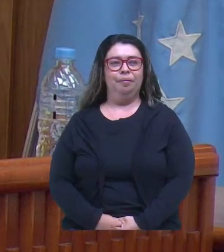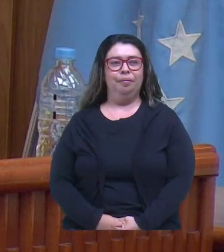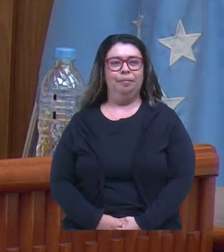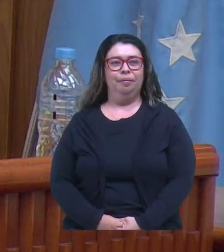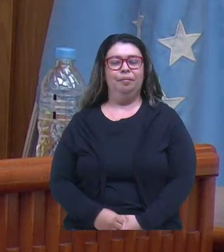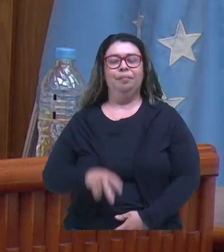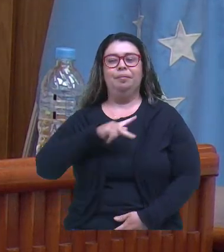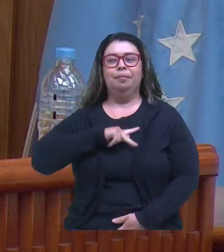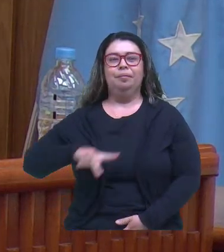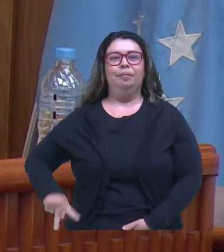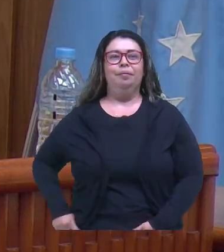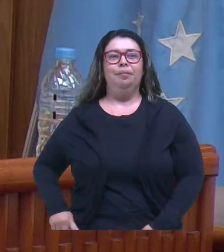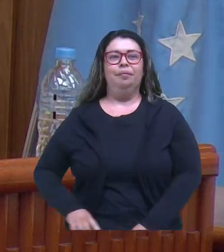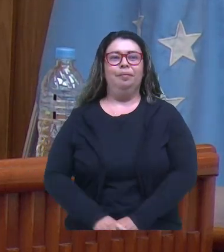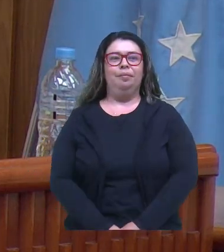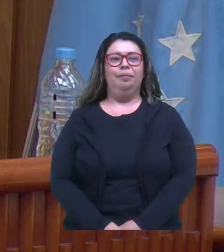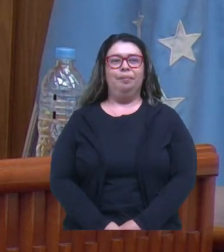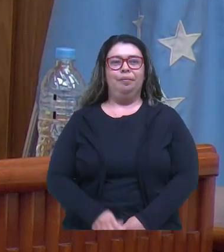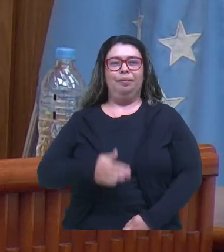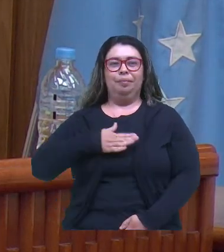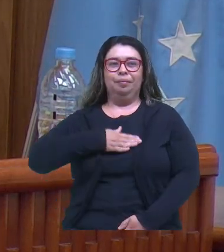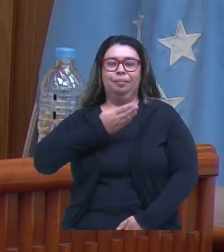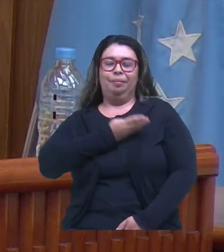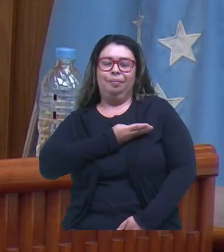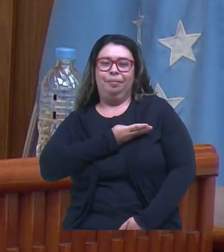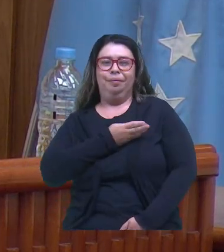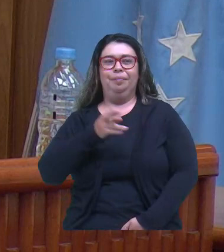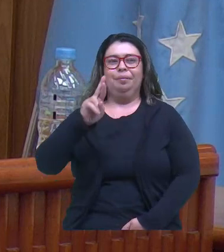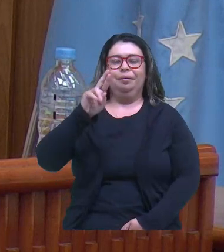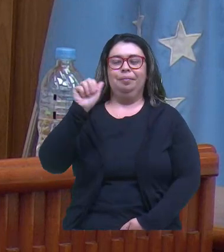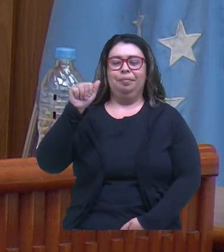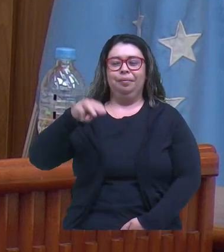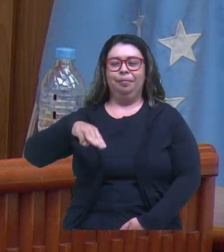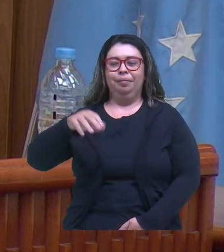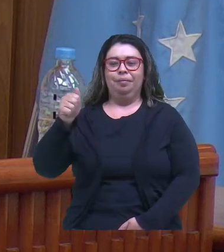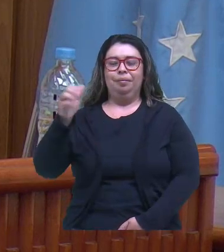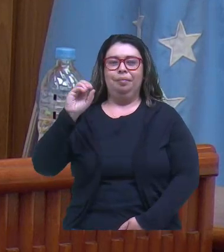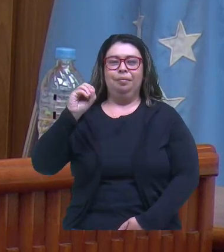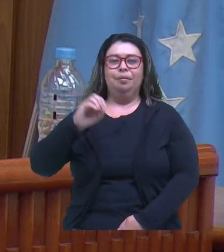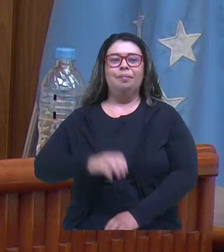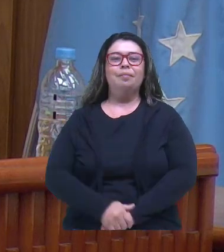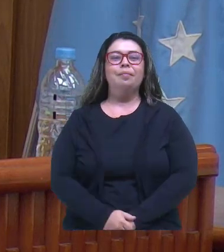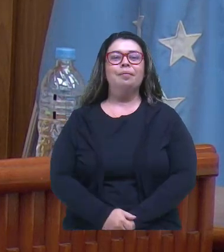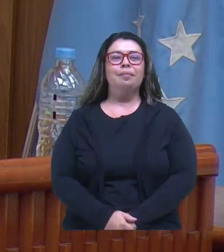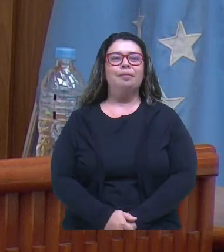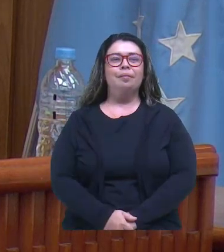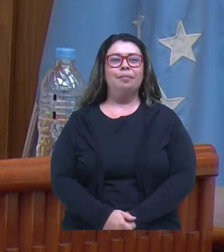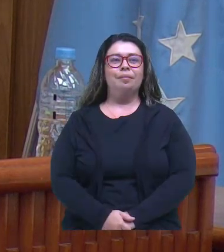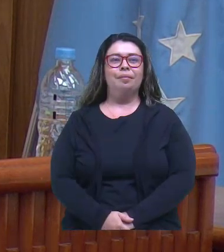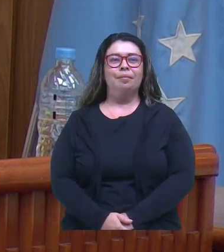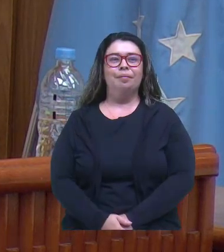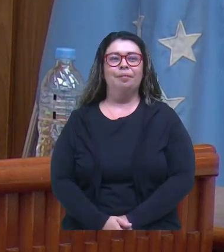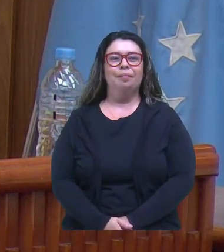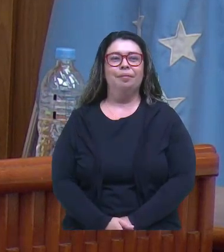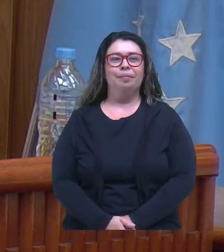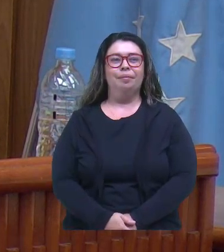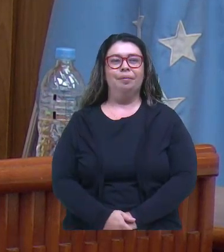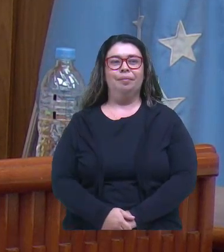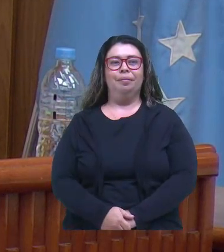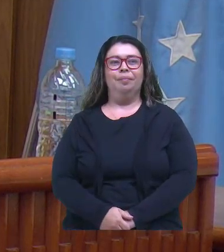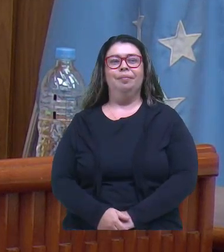Senhor presidente, meu amigo Luiz Antônio Ramão, Coronel Aranão,